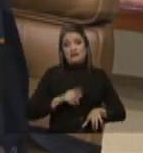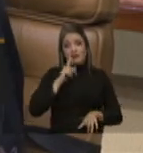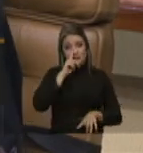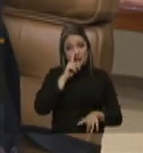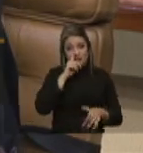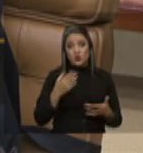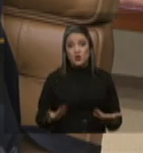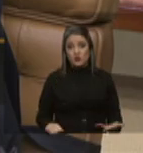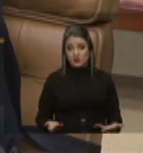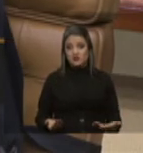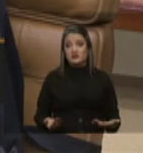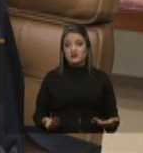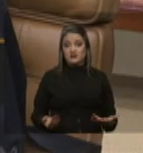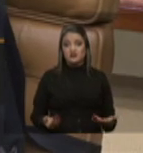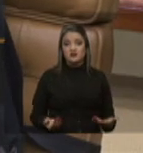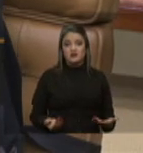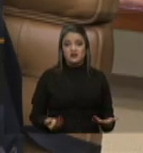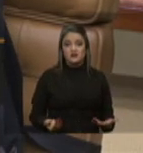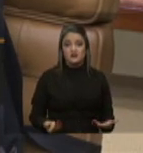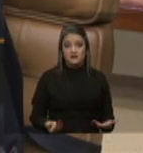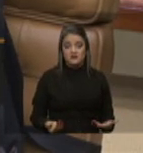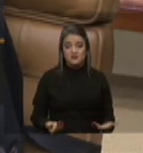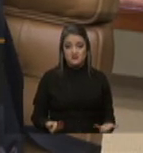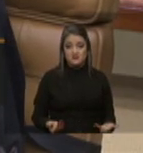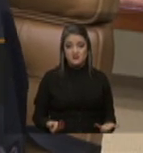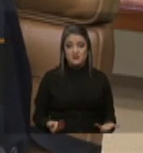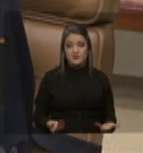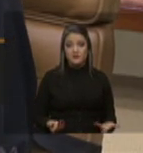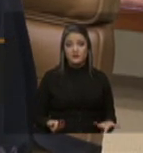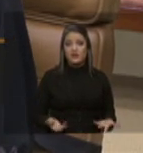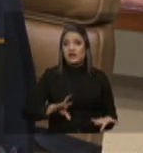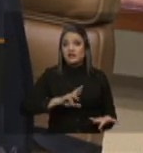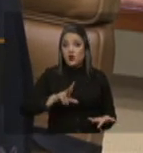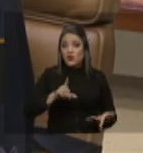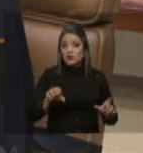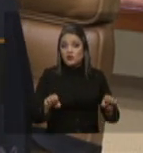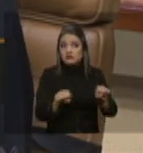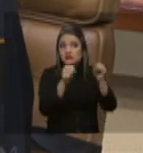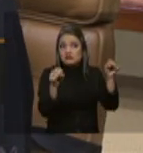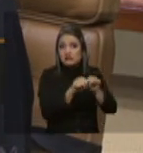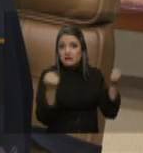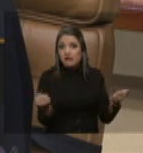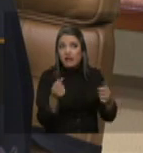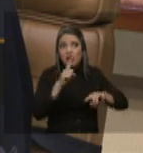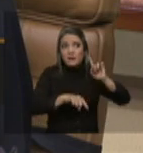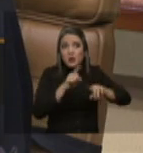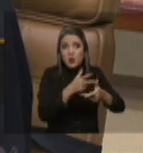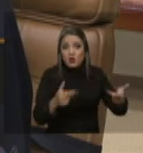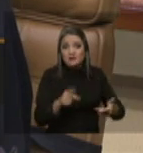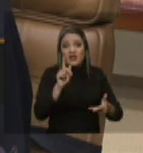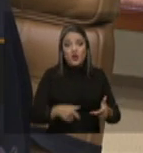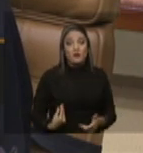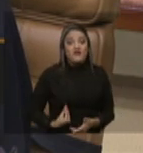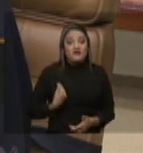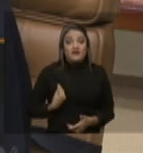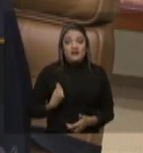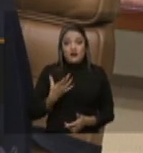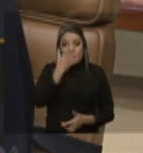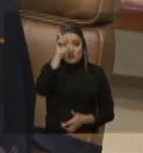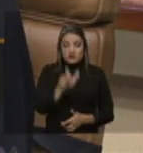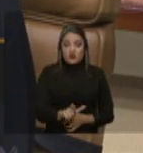de paredes ou de móveis de equipamentos públicos mas estou dizendo sobre a vida de uma pessoa é Letal